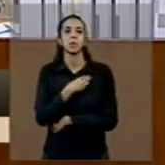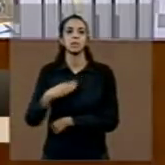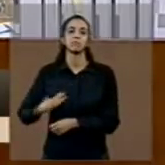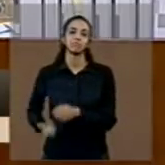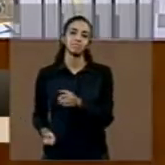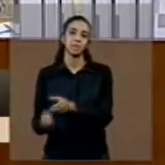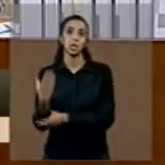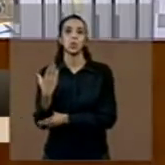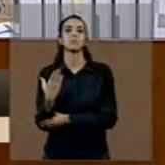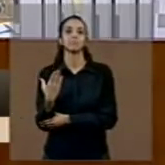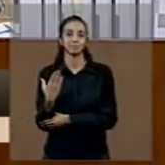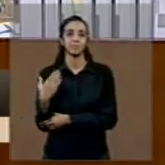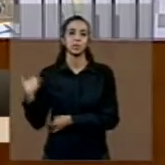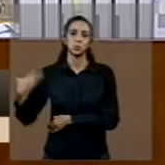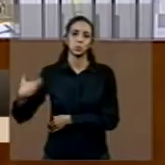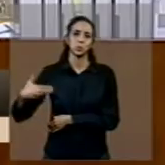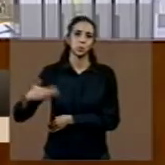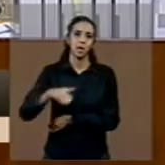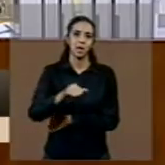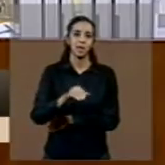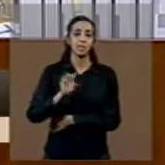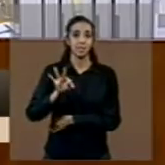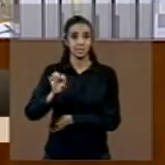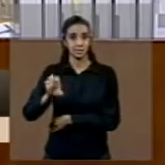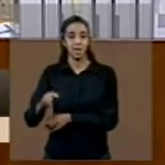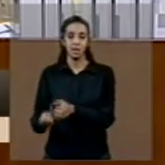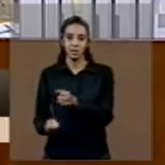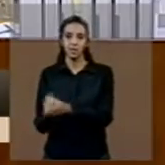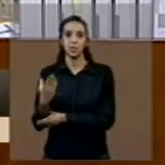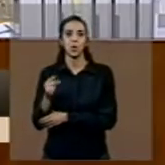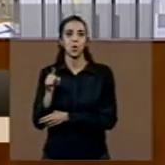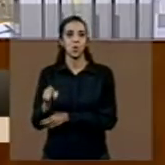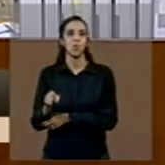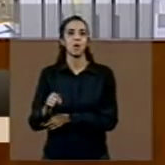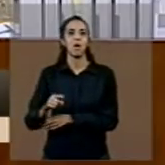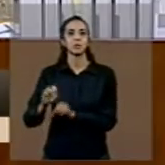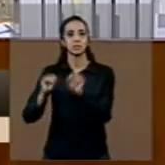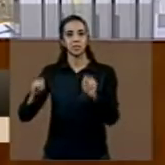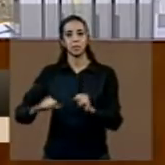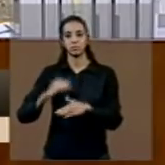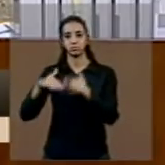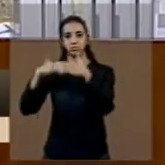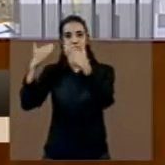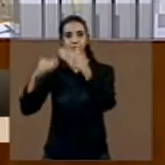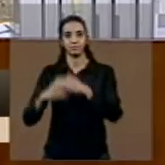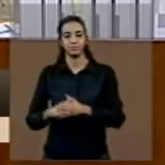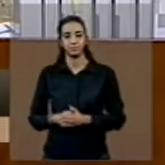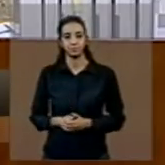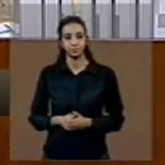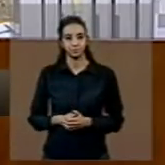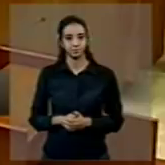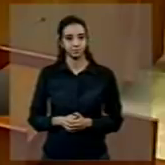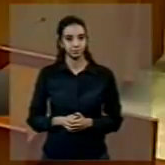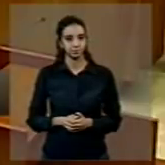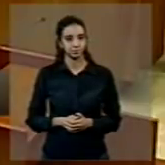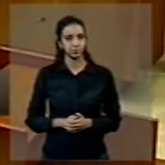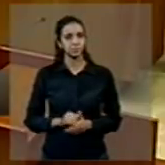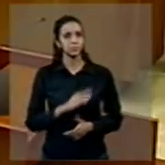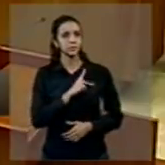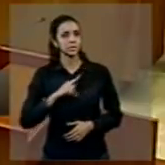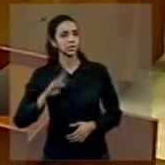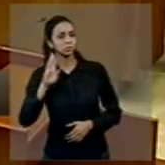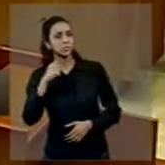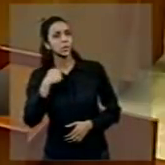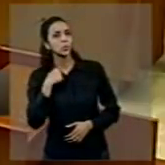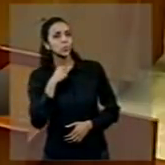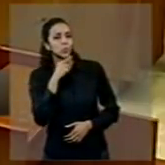gestão após gestão no Tribunal Superior Eleitoral foi se aprimorando. Presidente. Pois não. Eu tenho uma dúvida